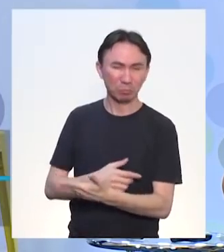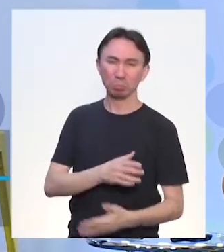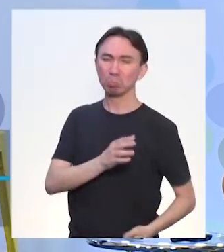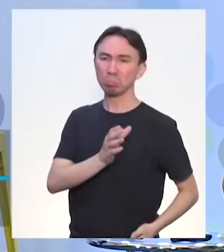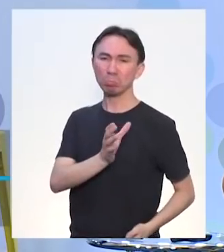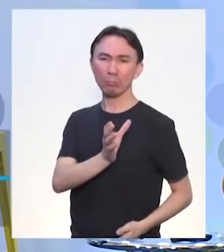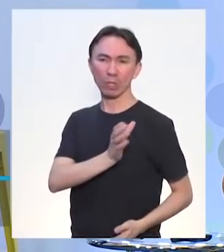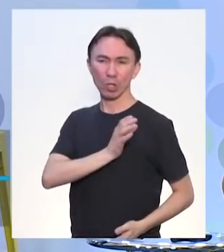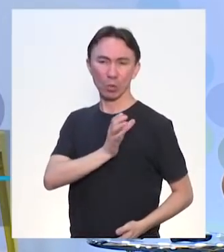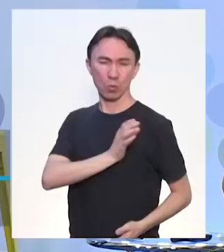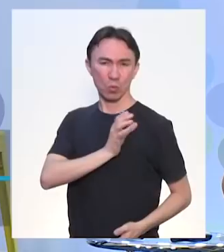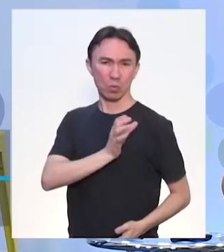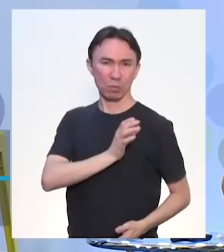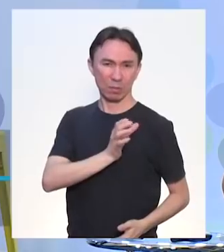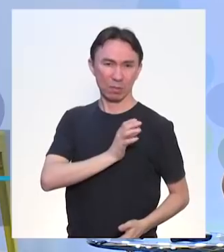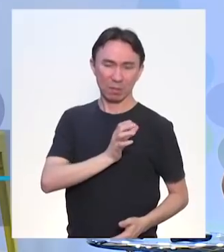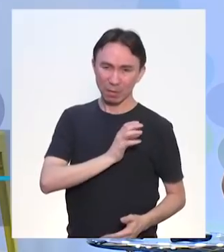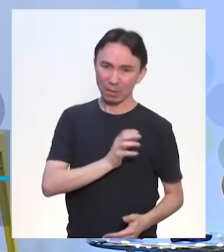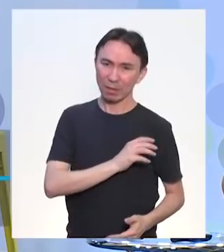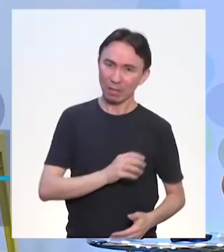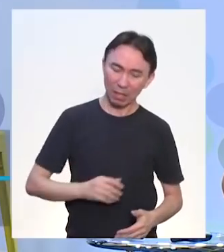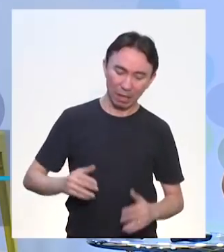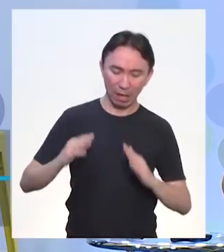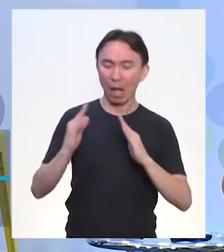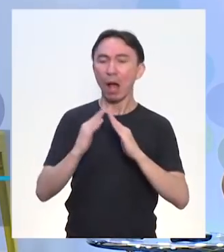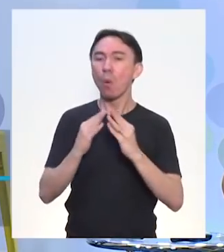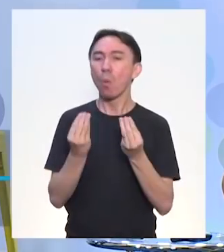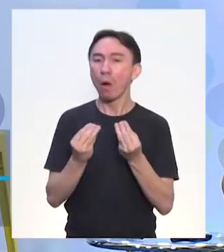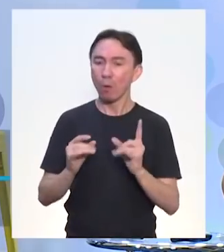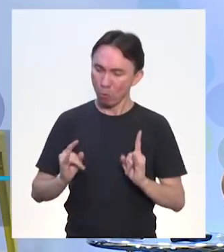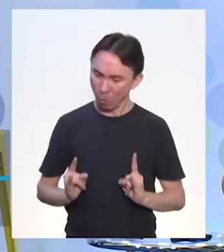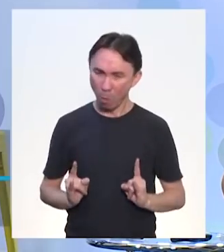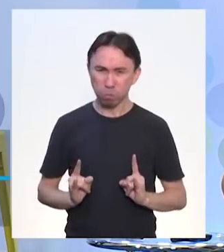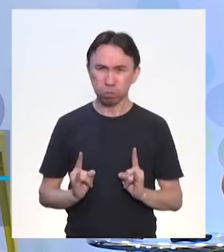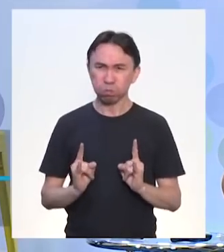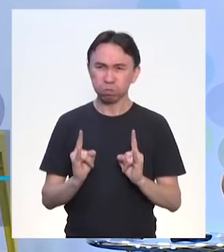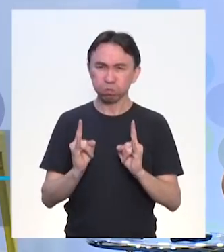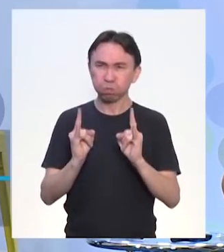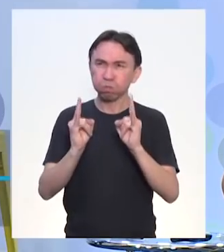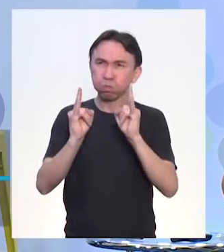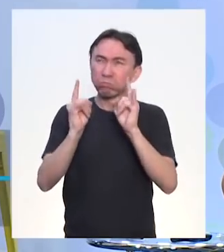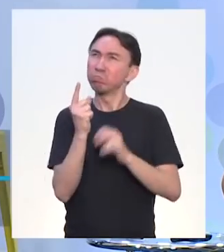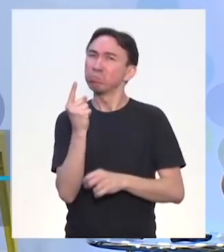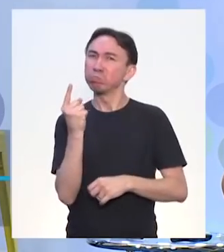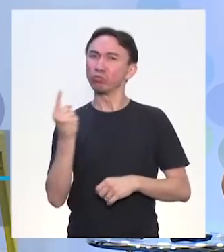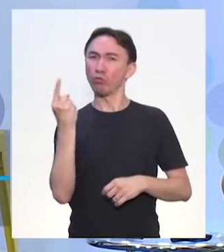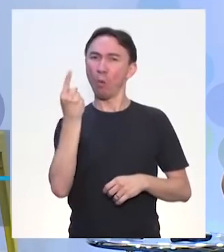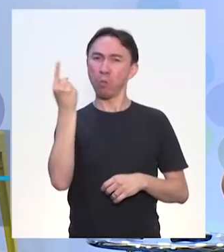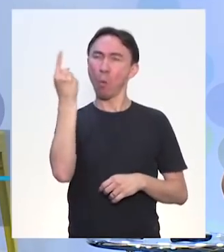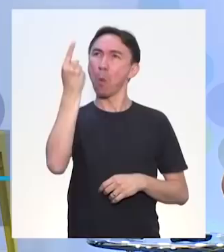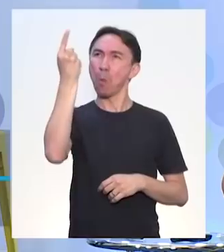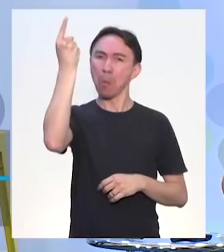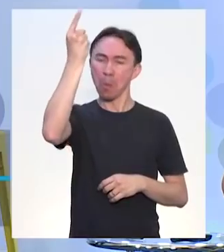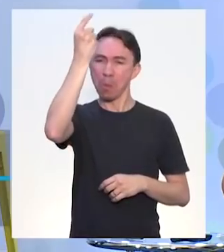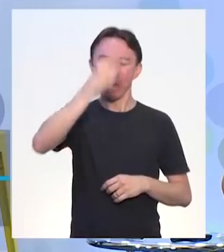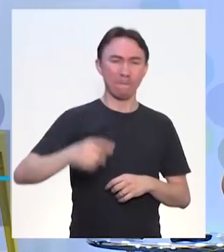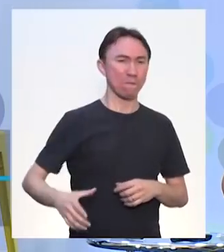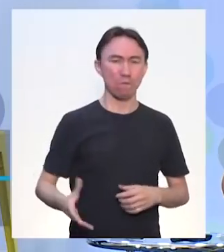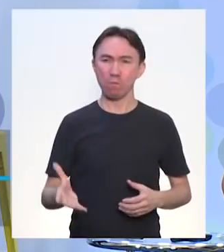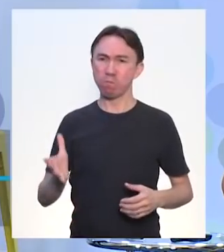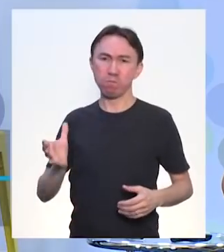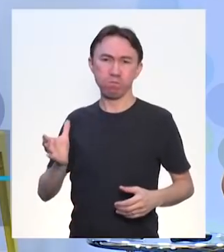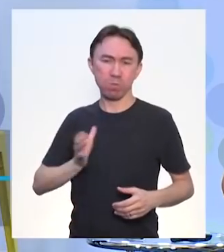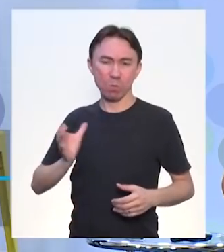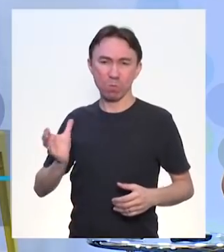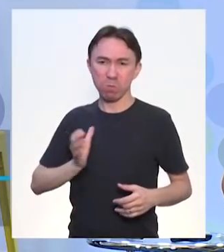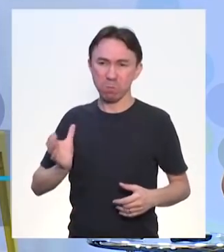grandes arranha-céus extremamente luxuosos, quase numa relação direta entre paraíso, enquanto o